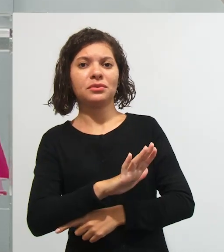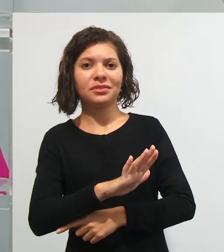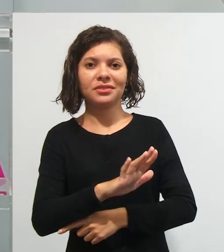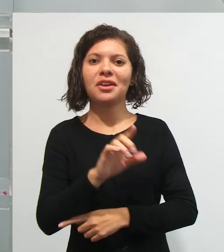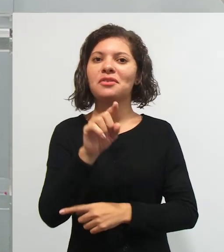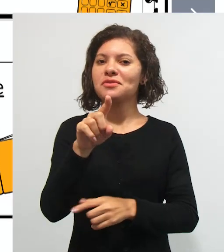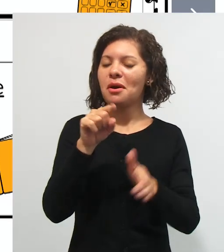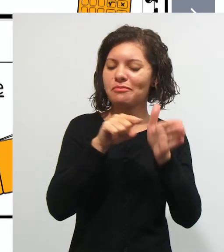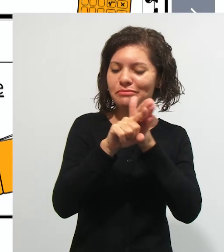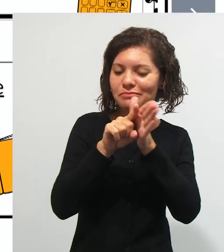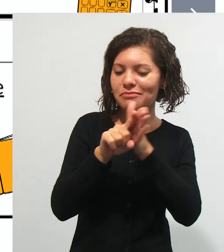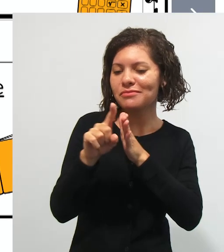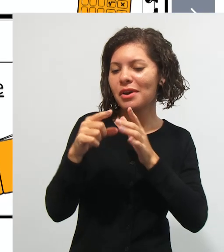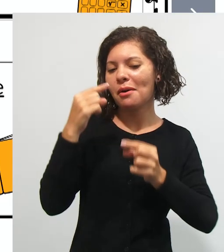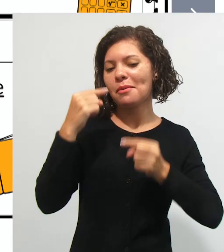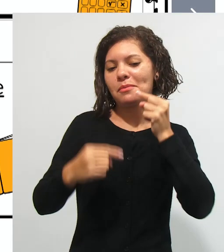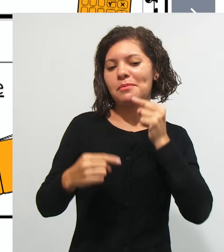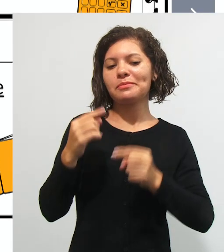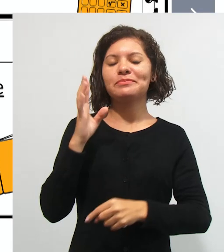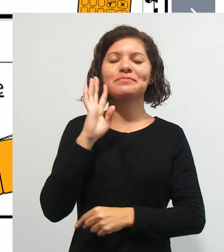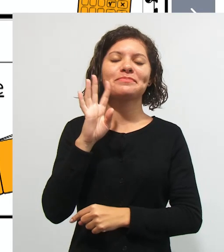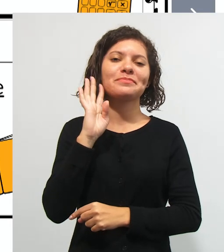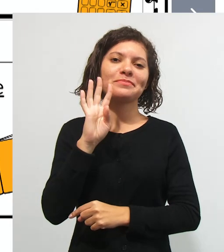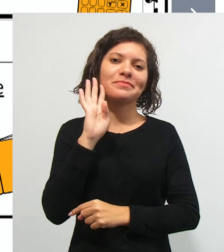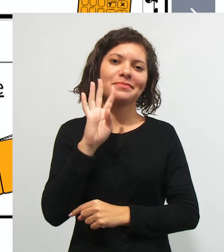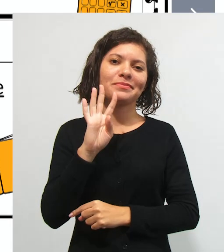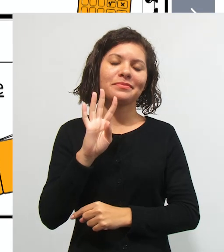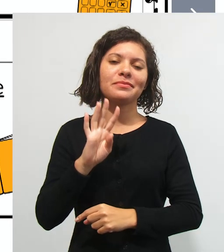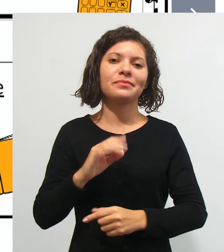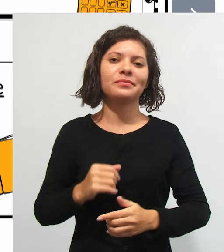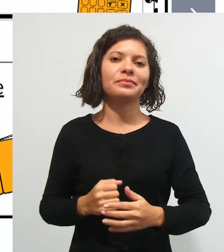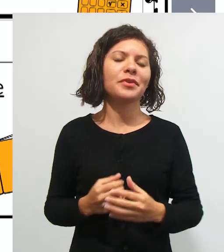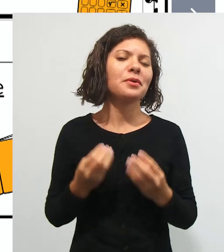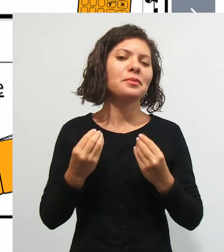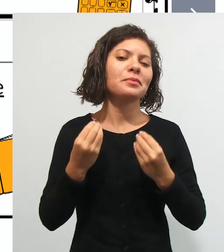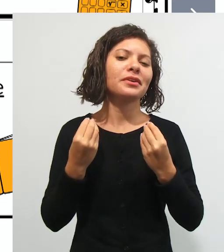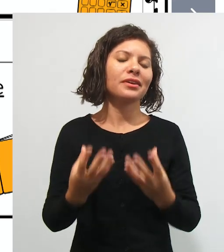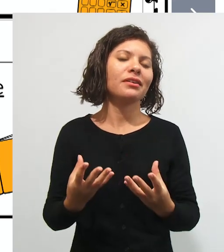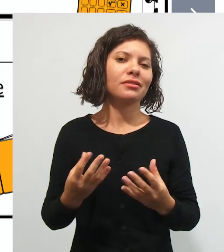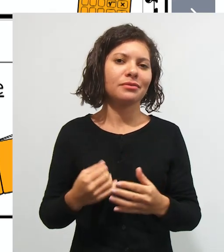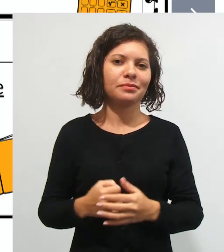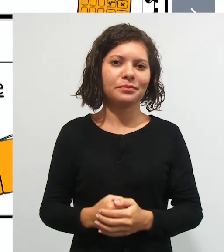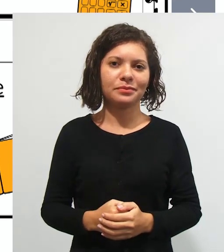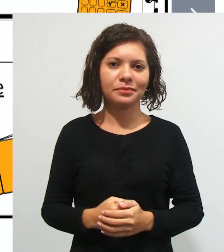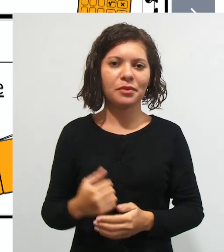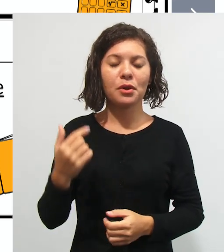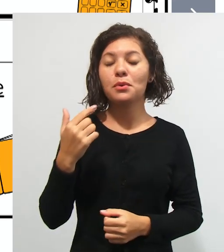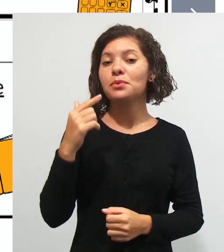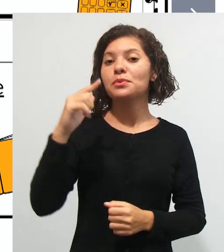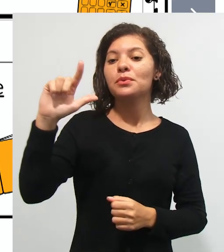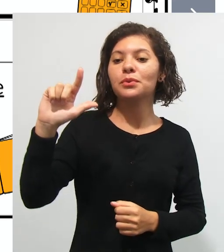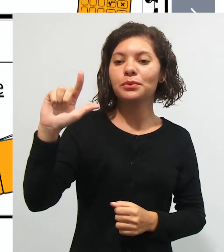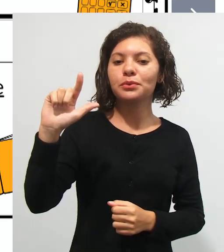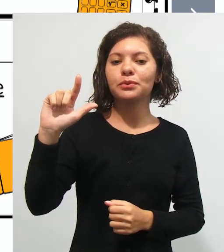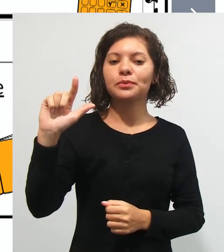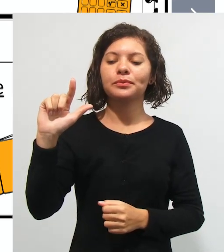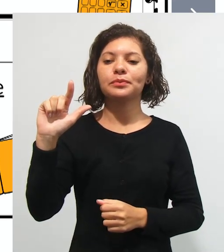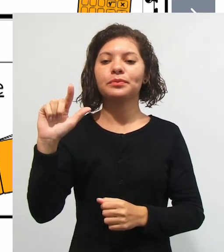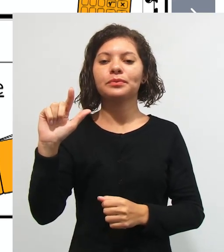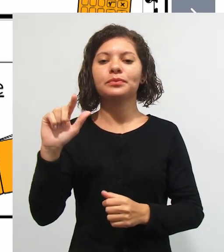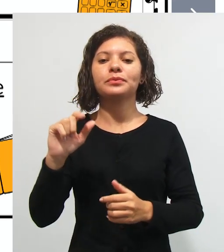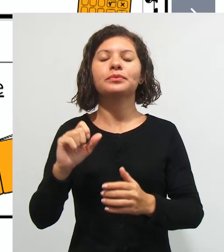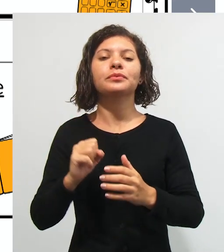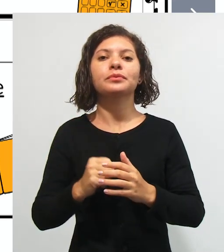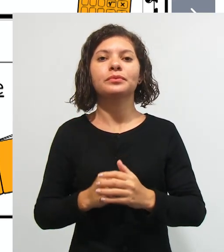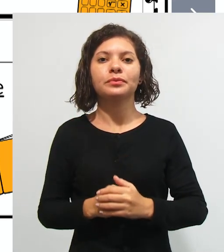legal. E você faz isso para quê? Você faz isso por quê? Então, o para quê, o seu objetivo. Você